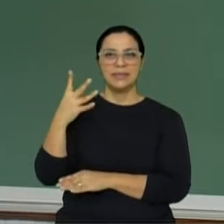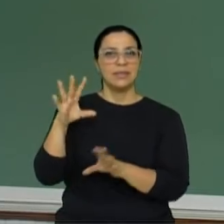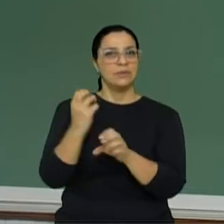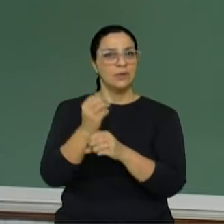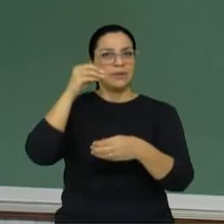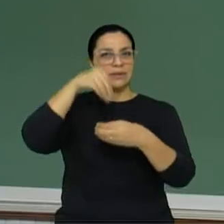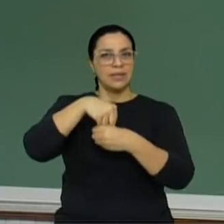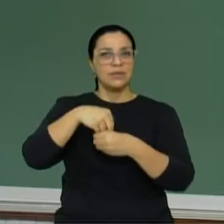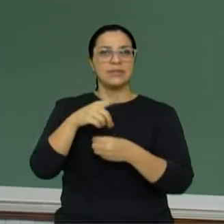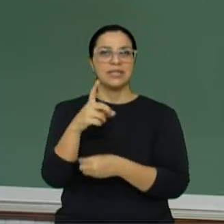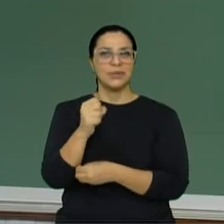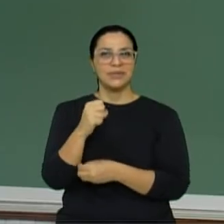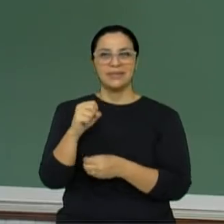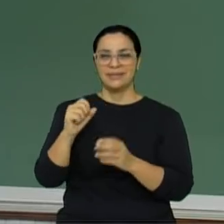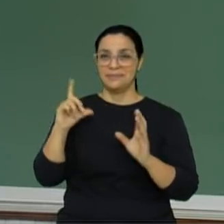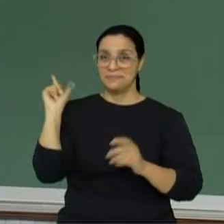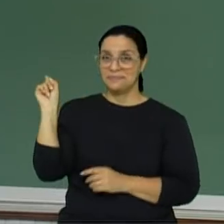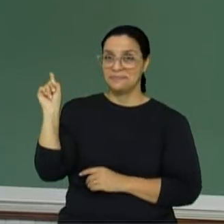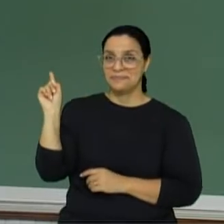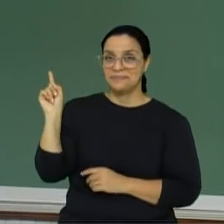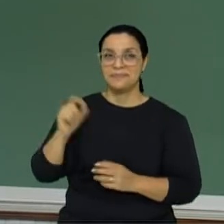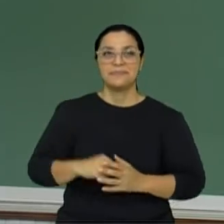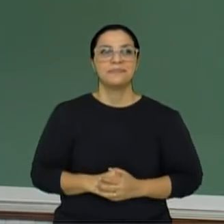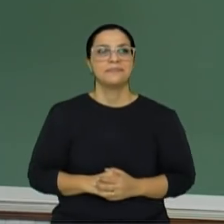serão congruentes, beleza?